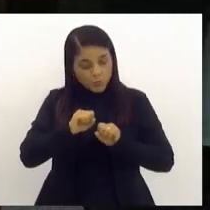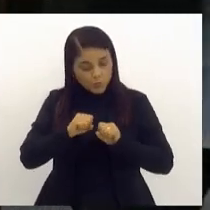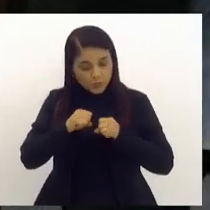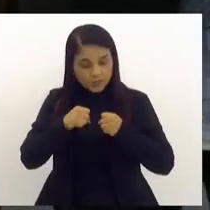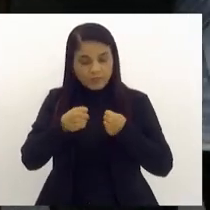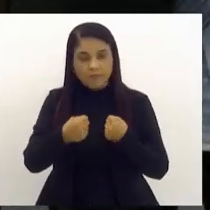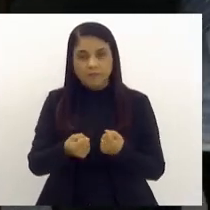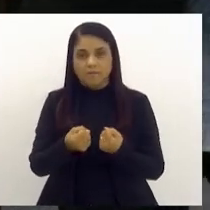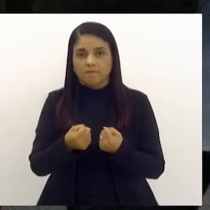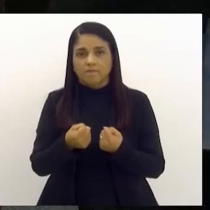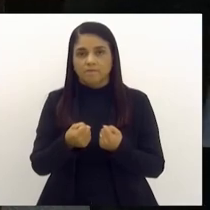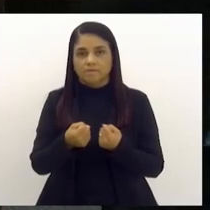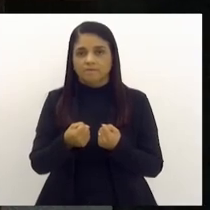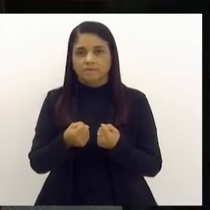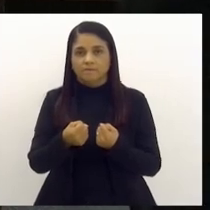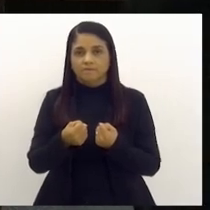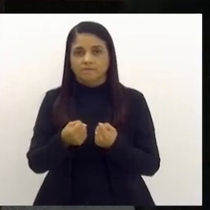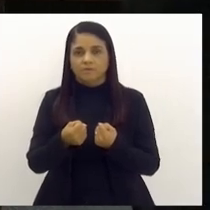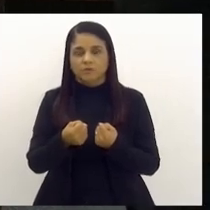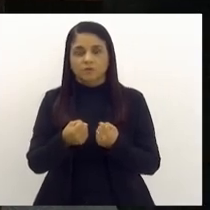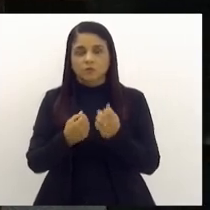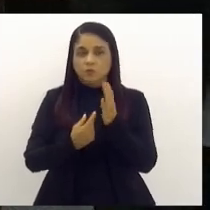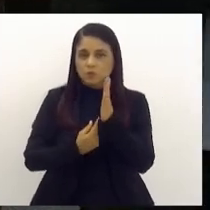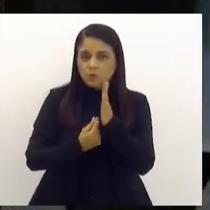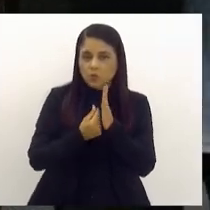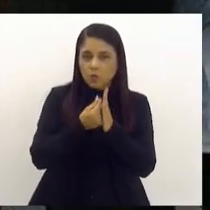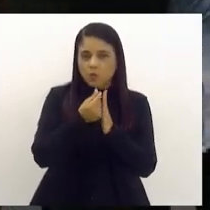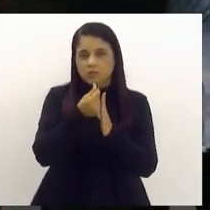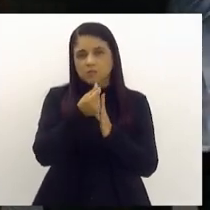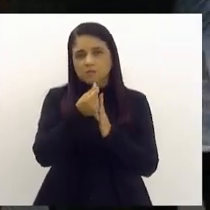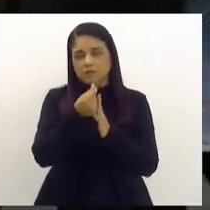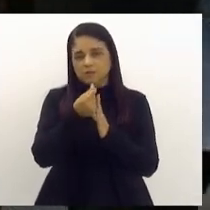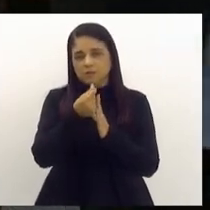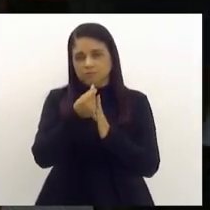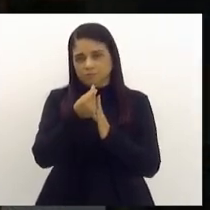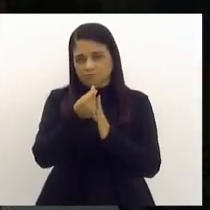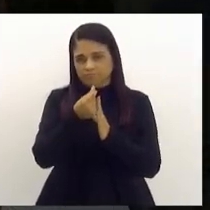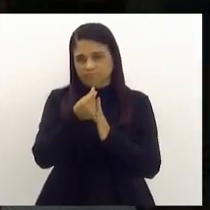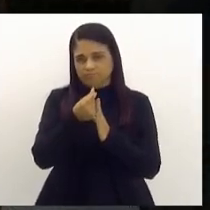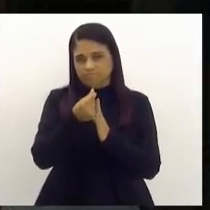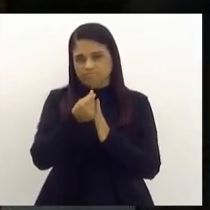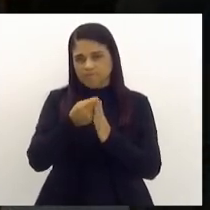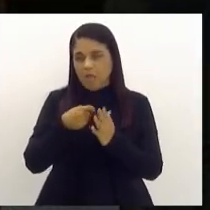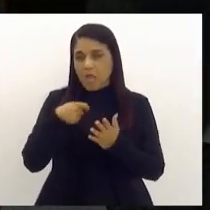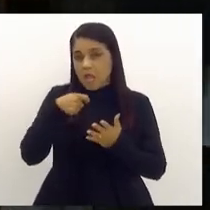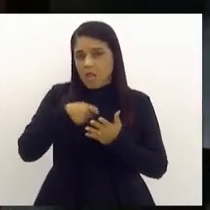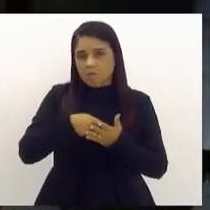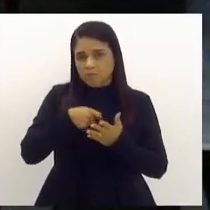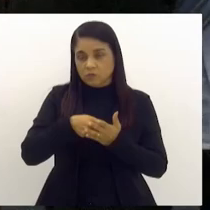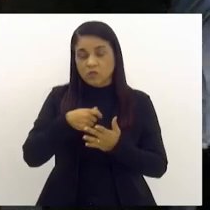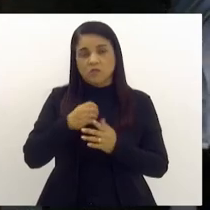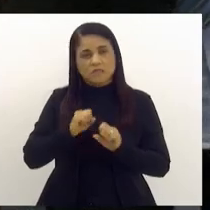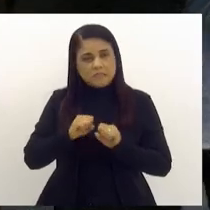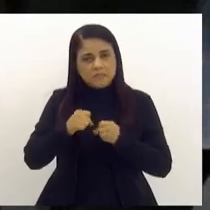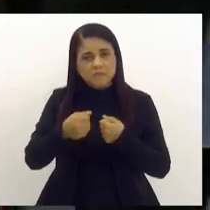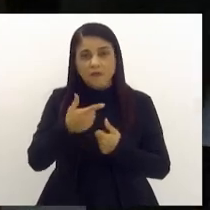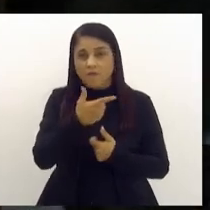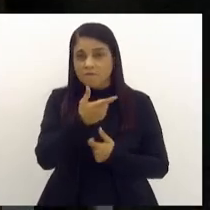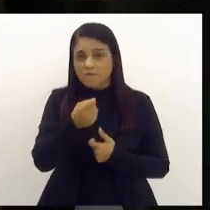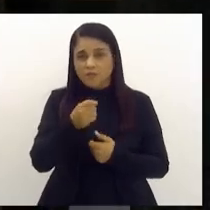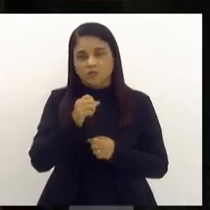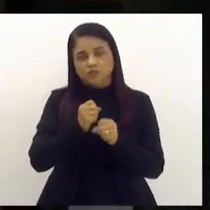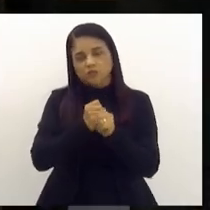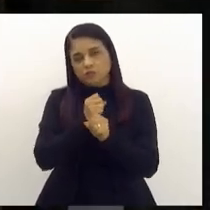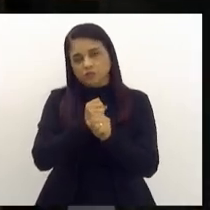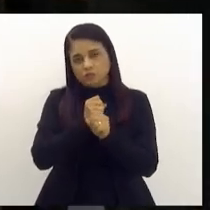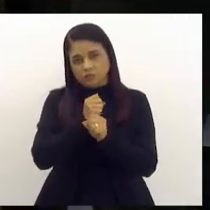defensor do orçamento impositivo. Defendo há 20 anos. E há